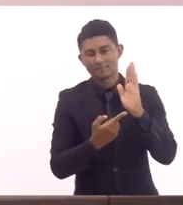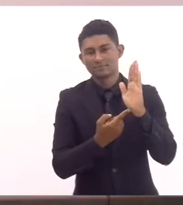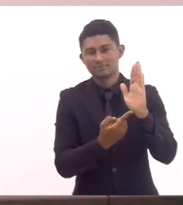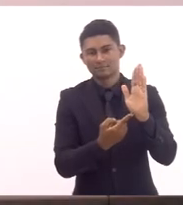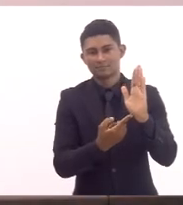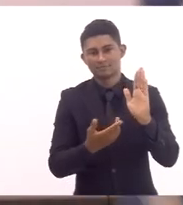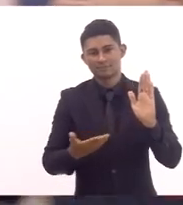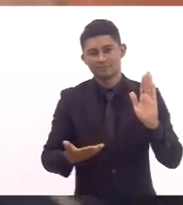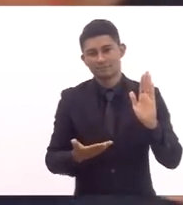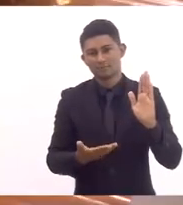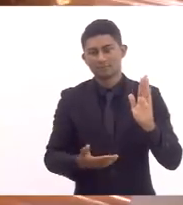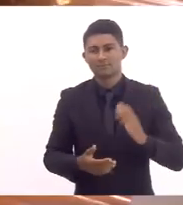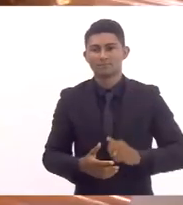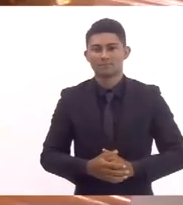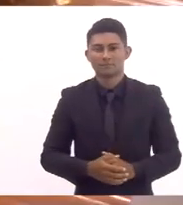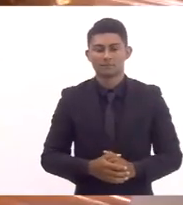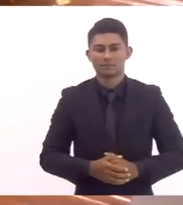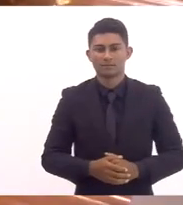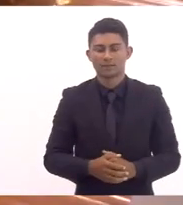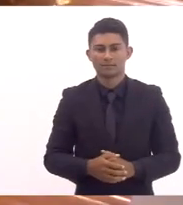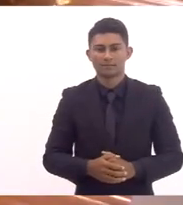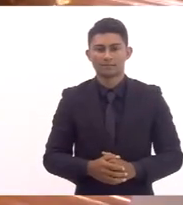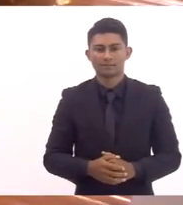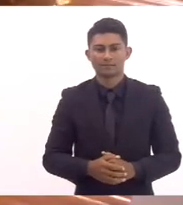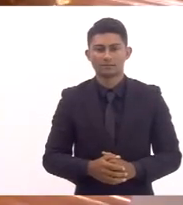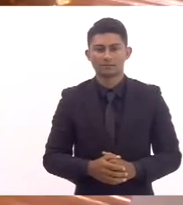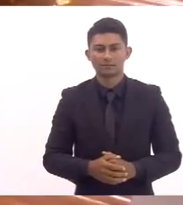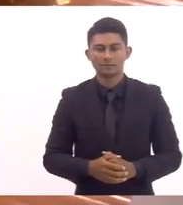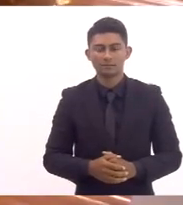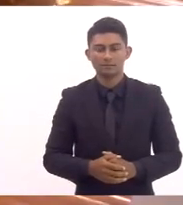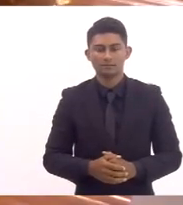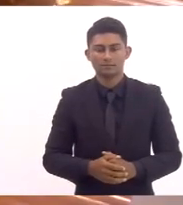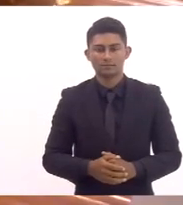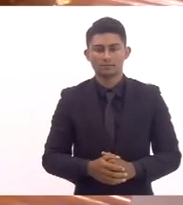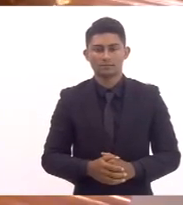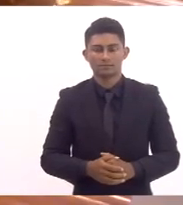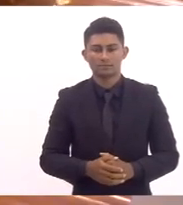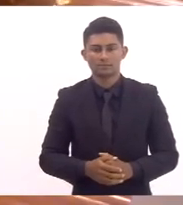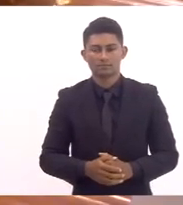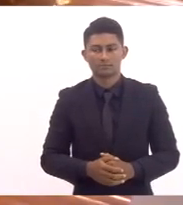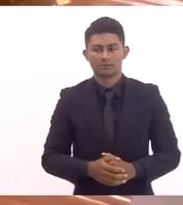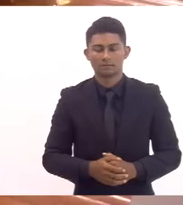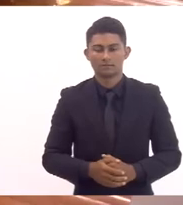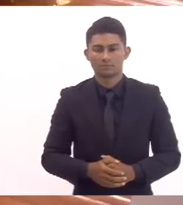Ah tá bom Ah tá bom